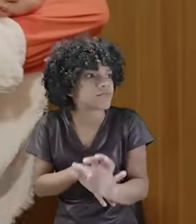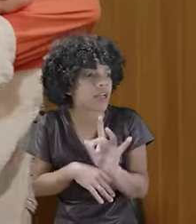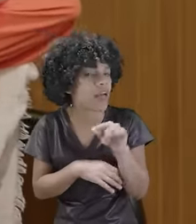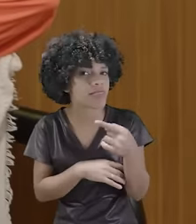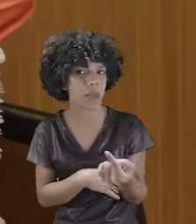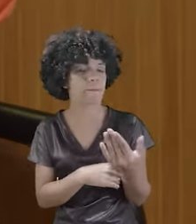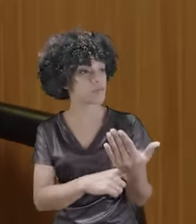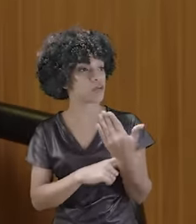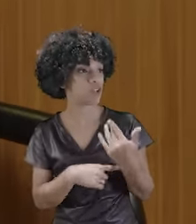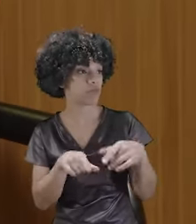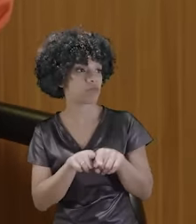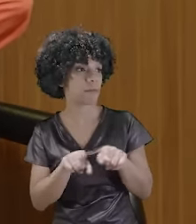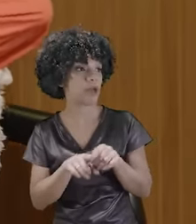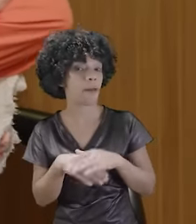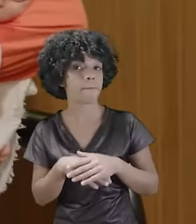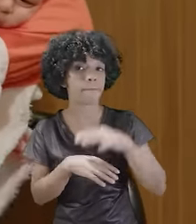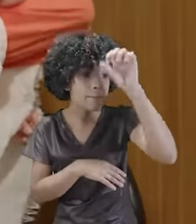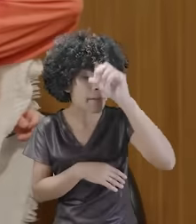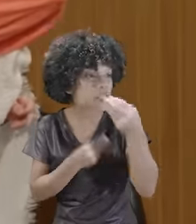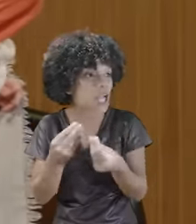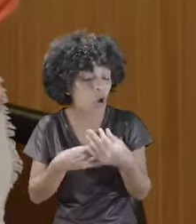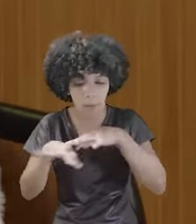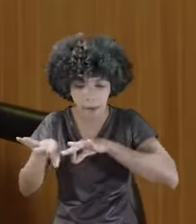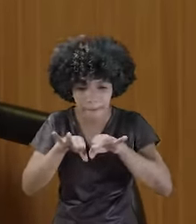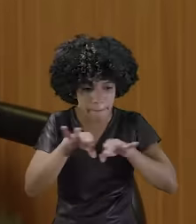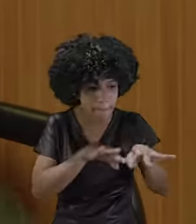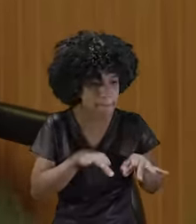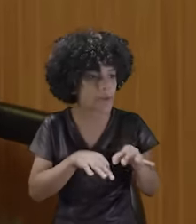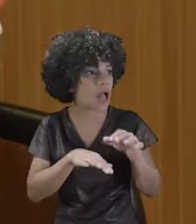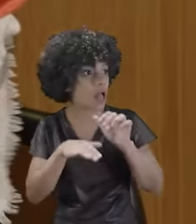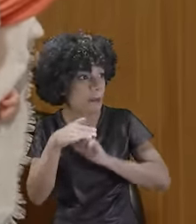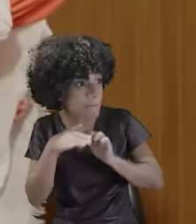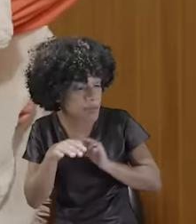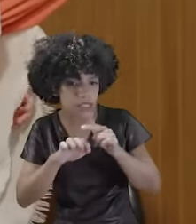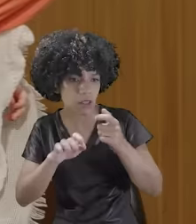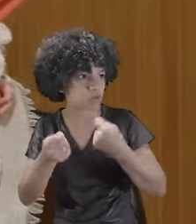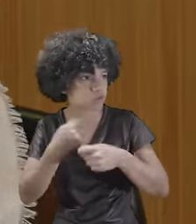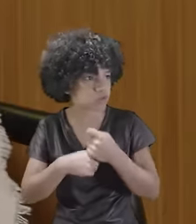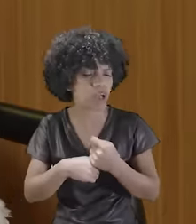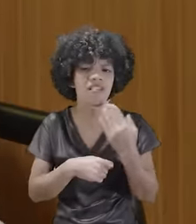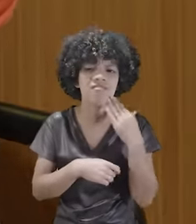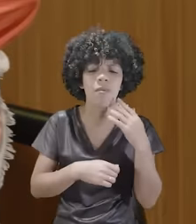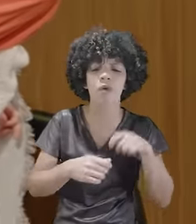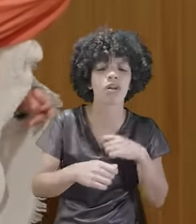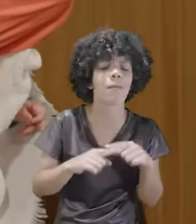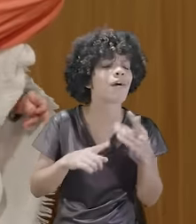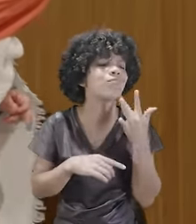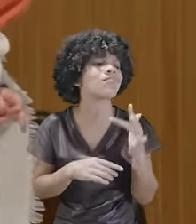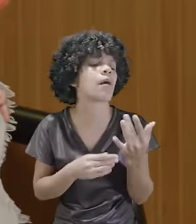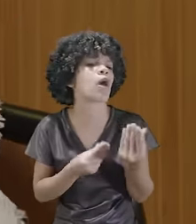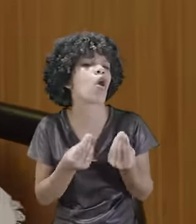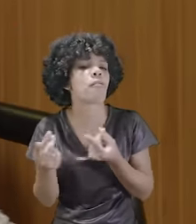assim depois eles me ajudar também para aprender como fazer meu negócio da comida ele sabe cozinhar mas não sabe fazer